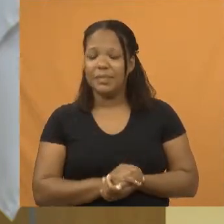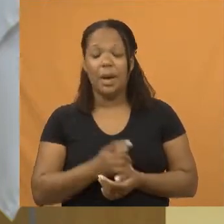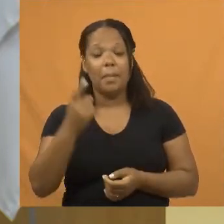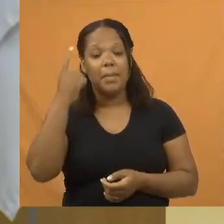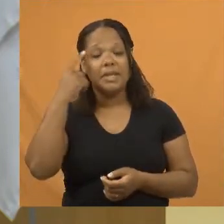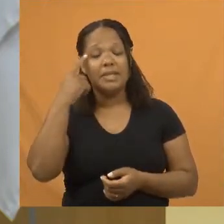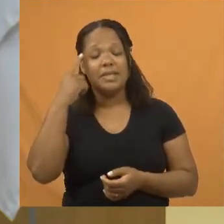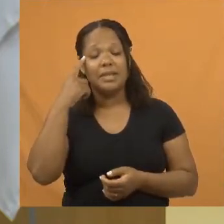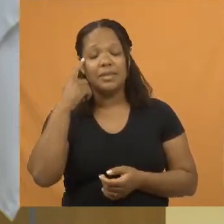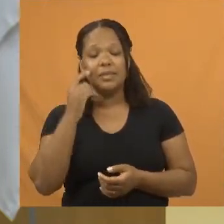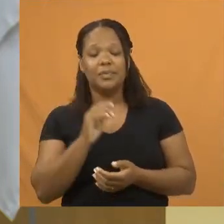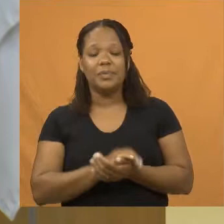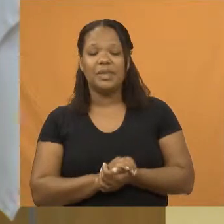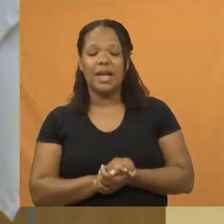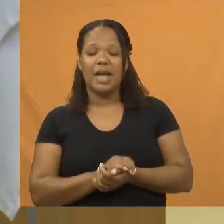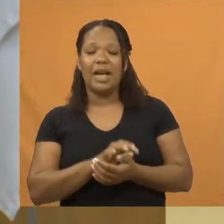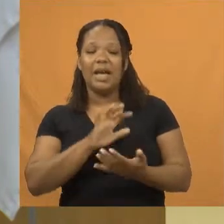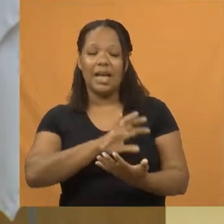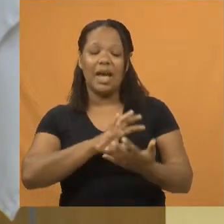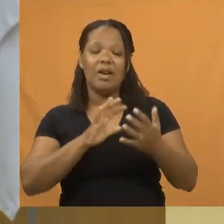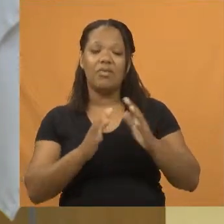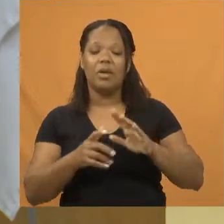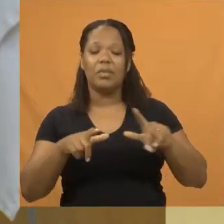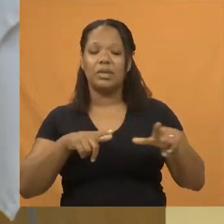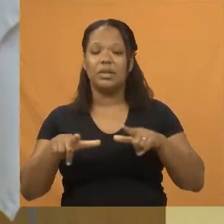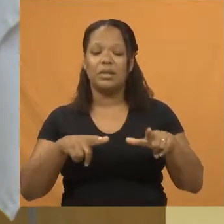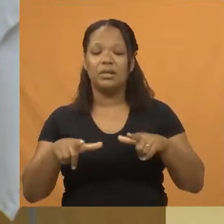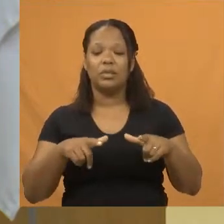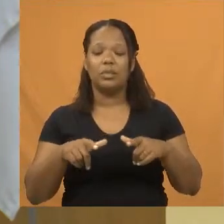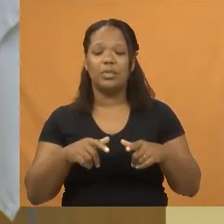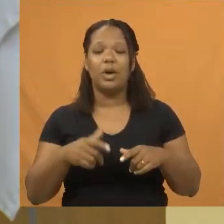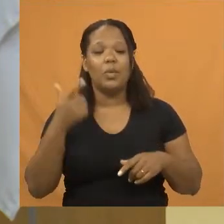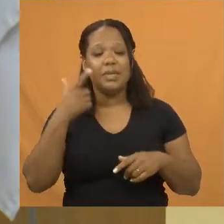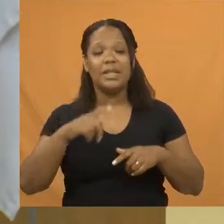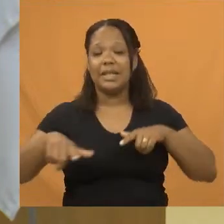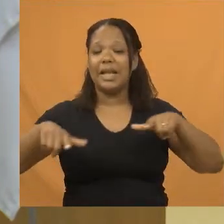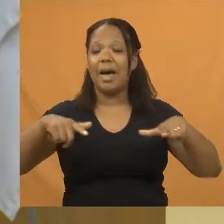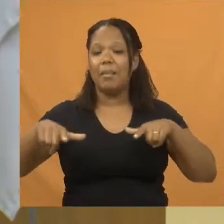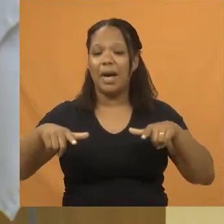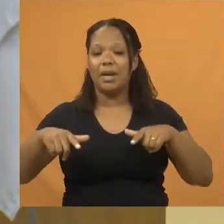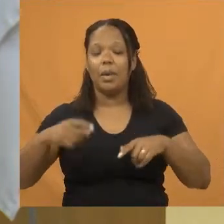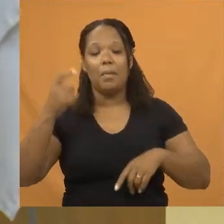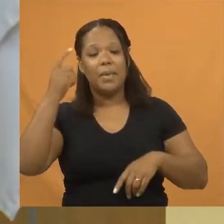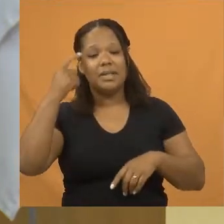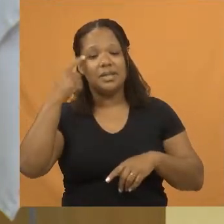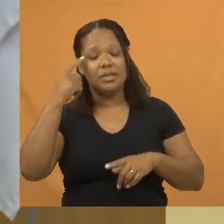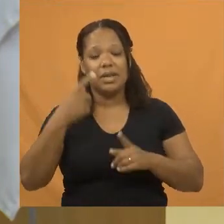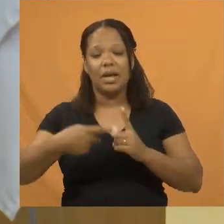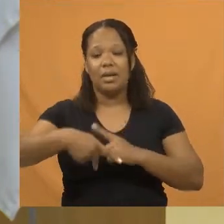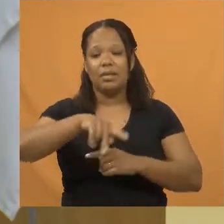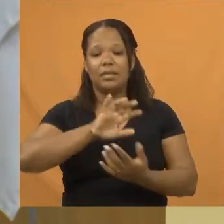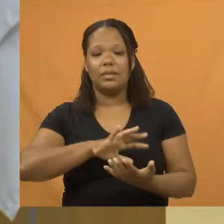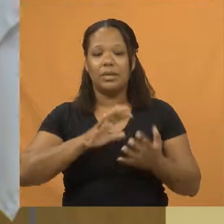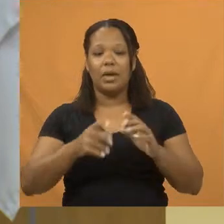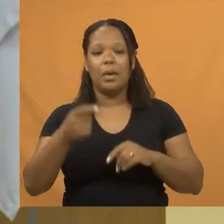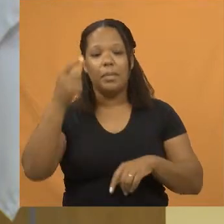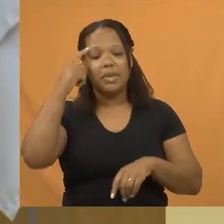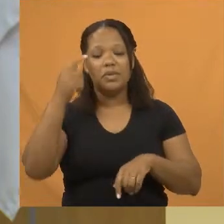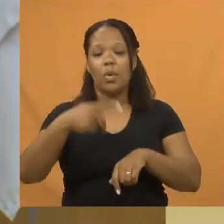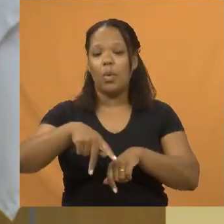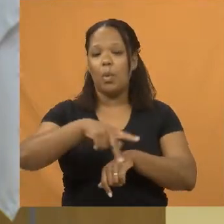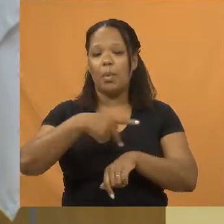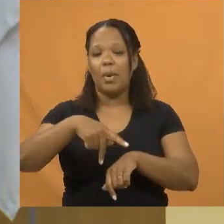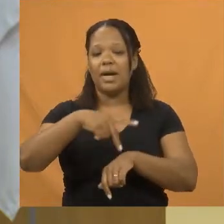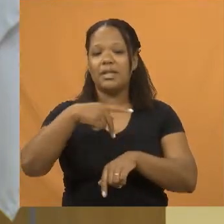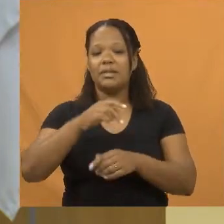emprego, estão mentindo agora de novo, que a reforma da Previdência vai fazer com que o nosso país